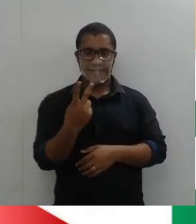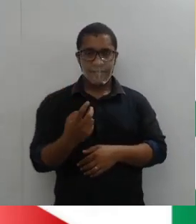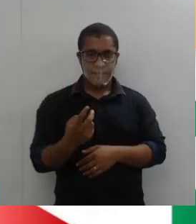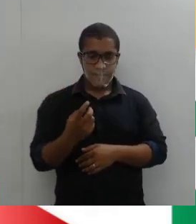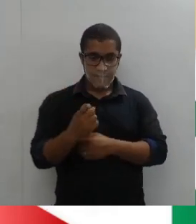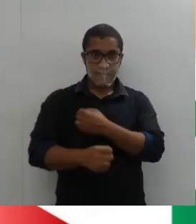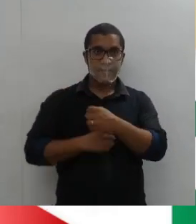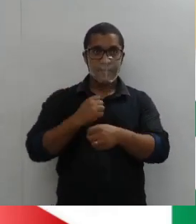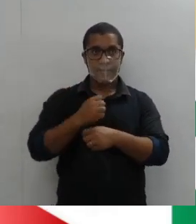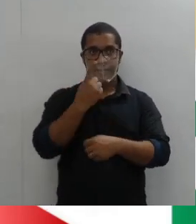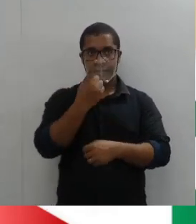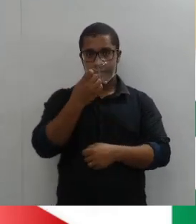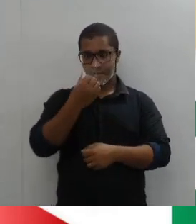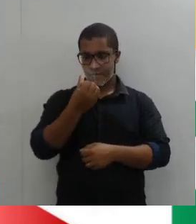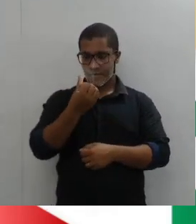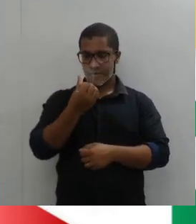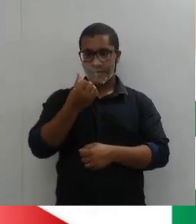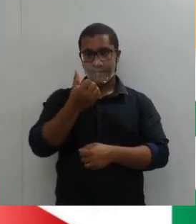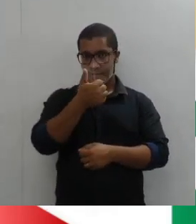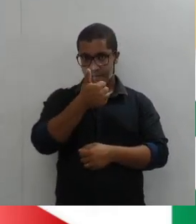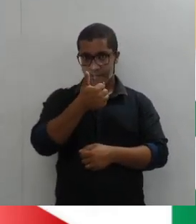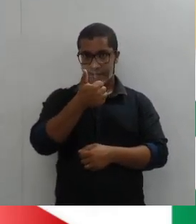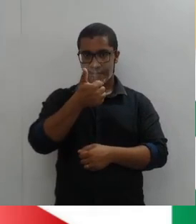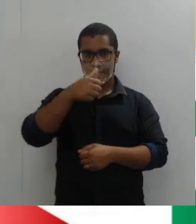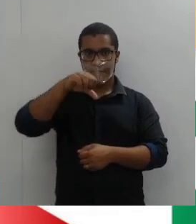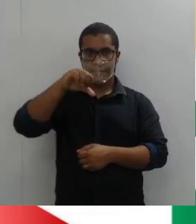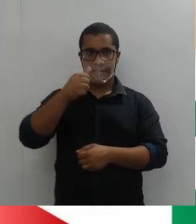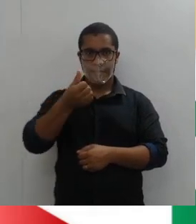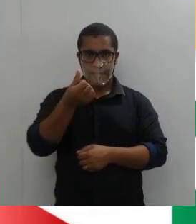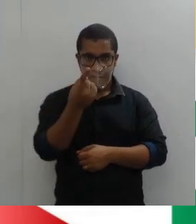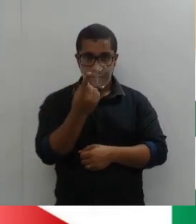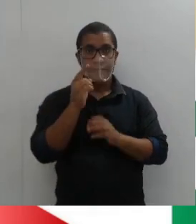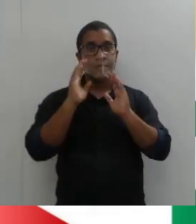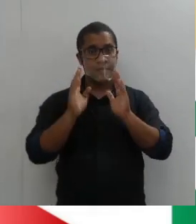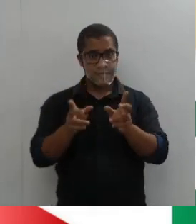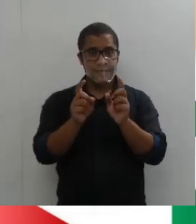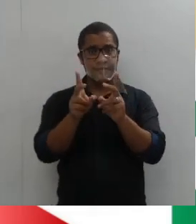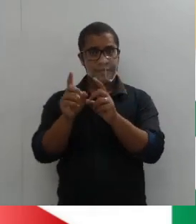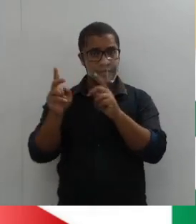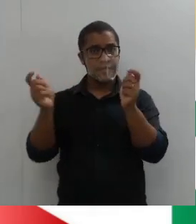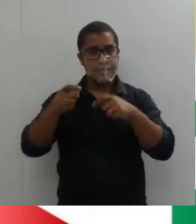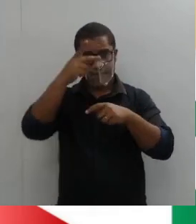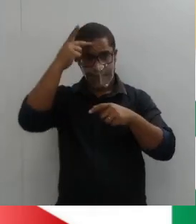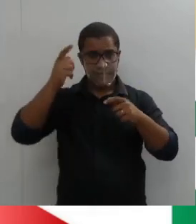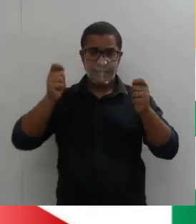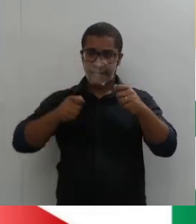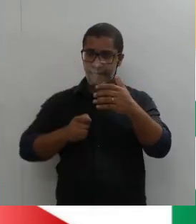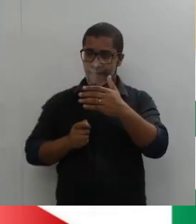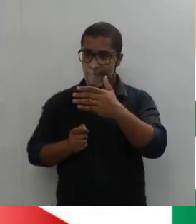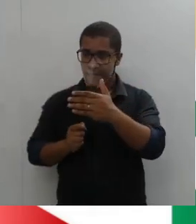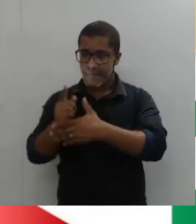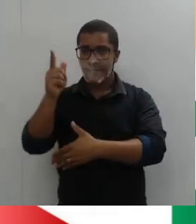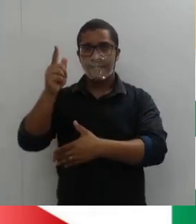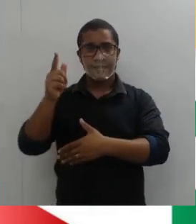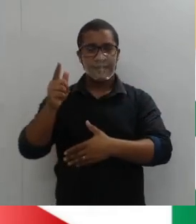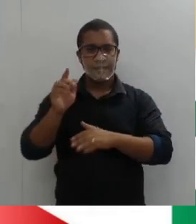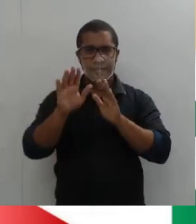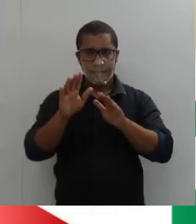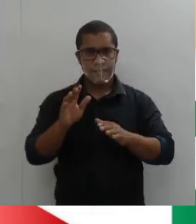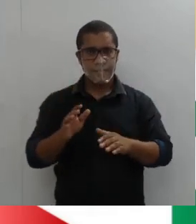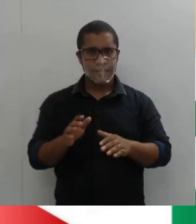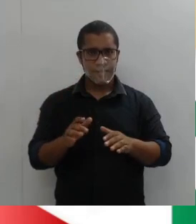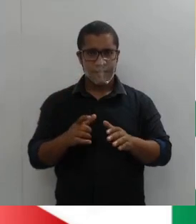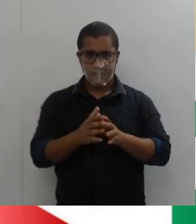1961, já haviam disponíveis no mercado, então as pessoas já poderiam comprar, mas ainda era um material